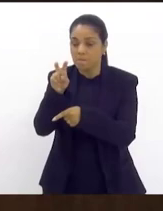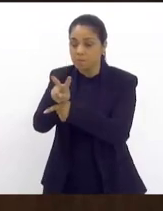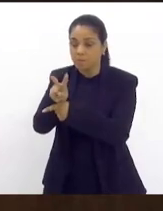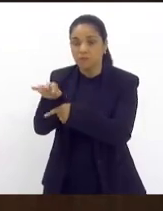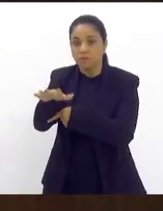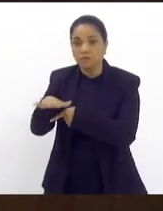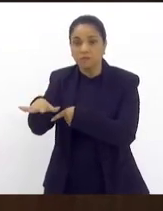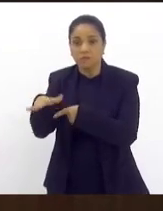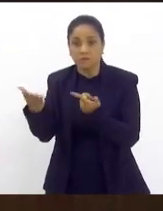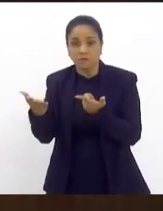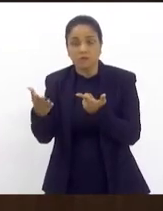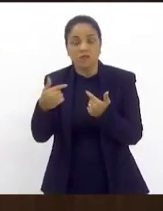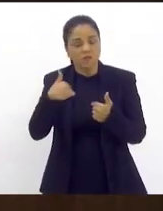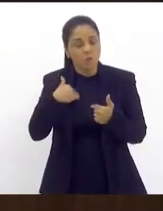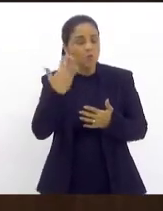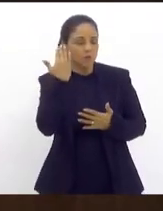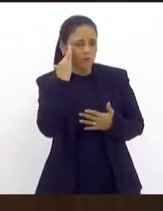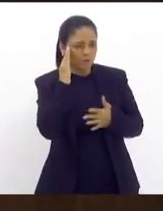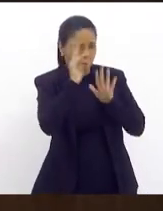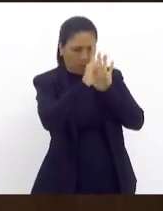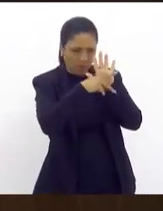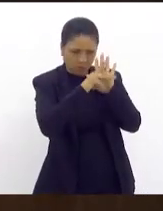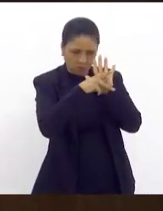eu entendi do vosso projeto